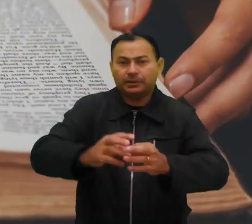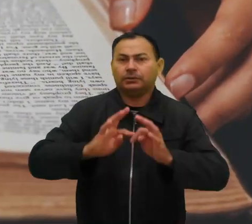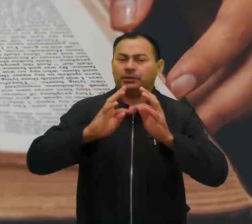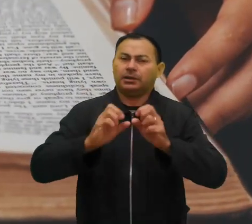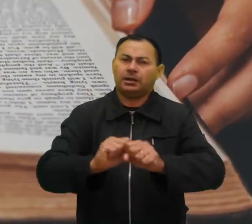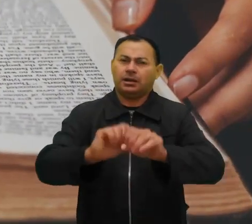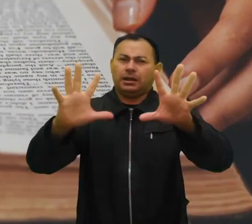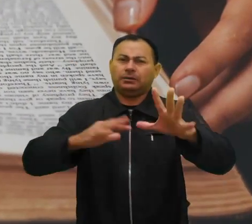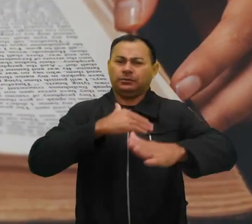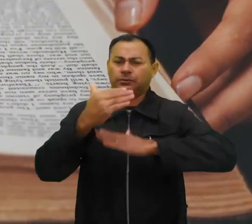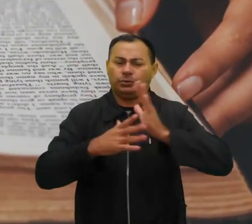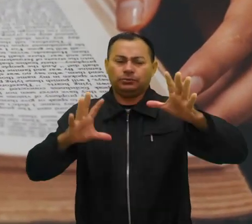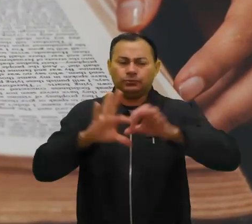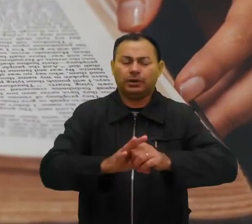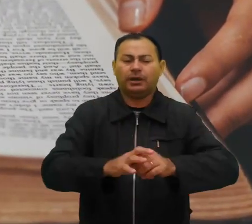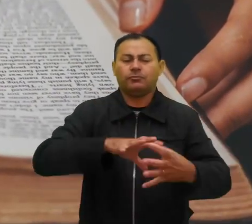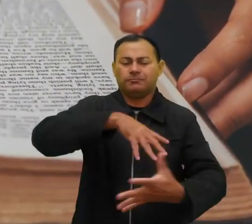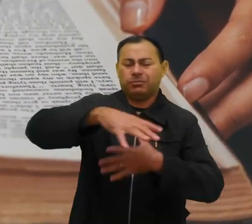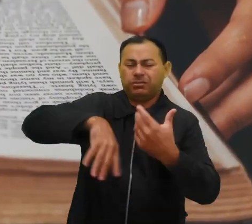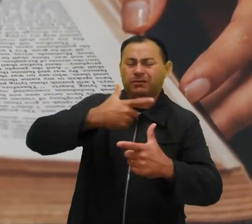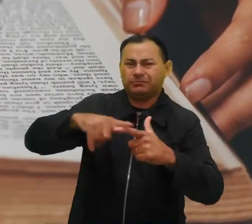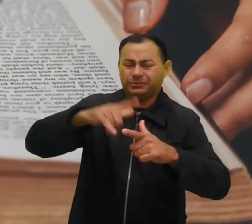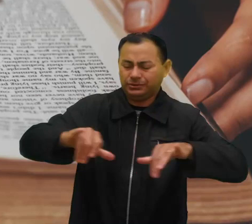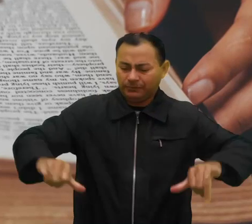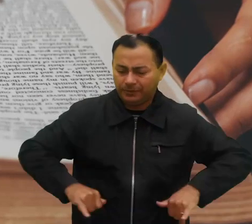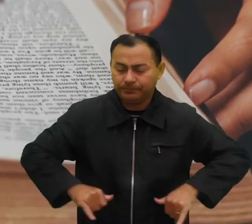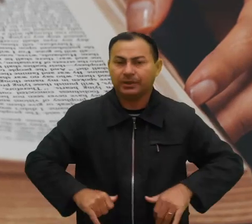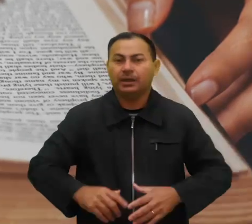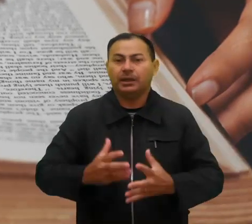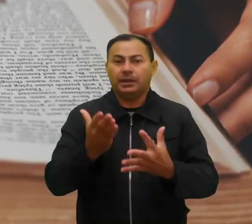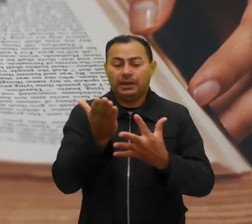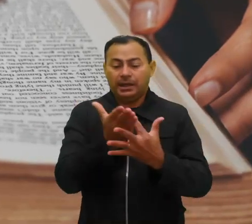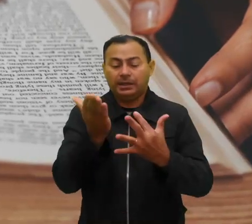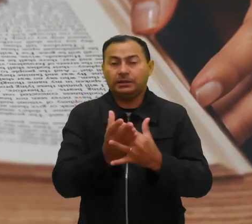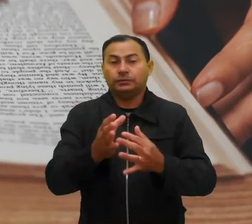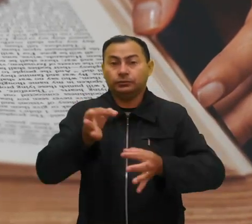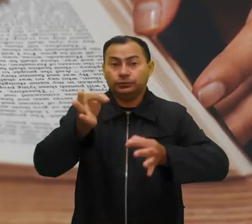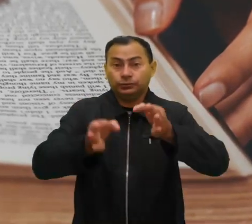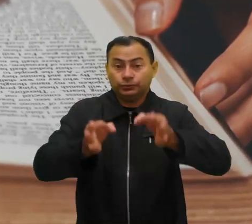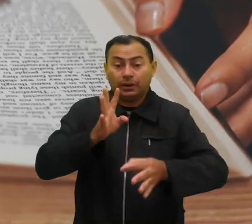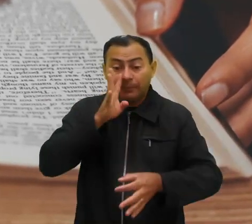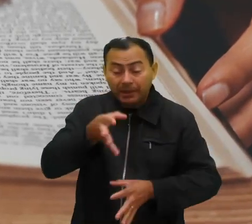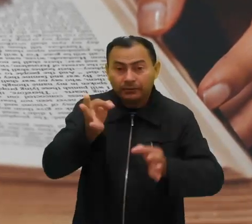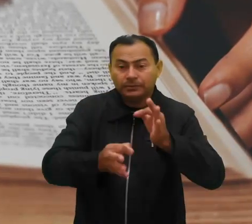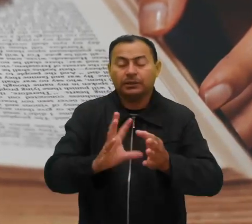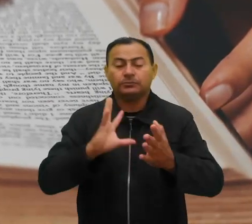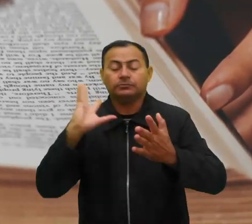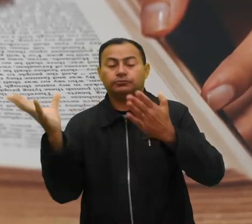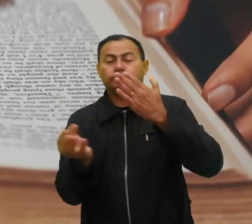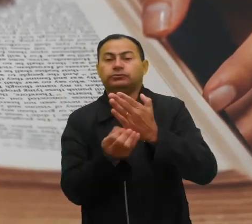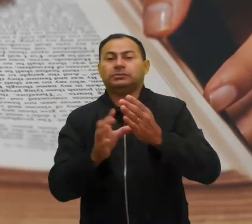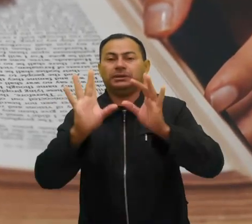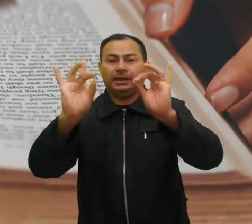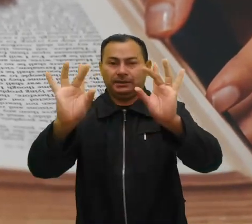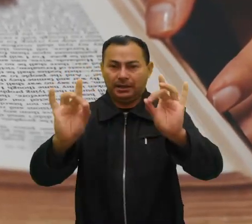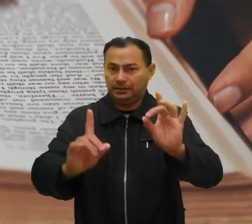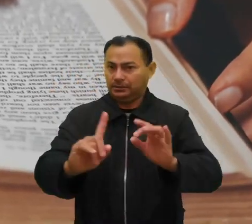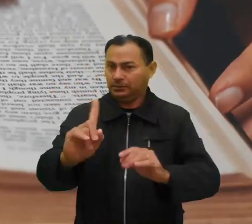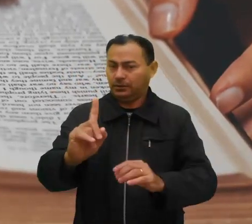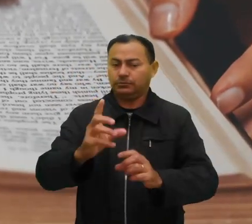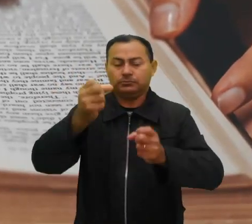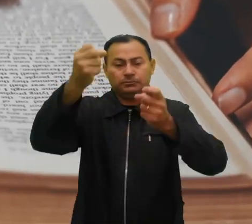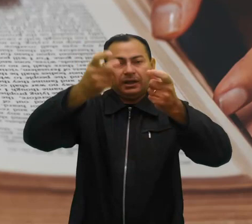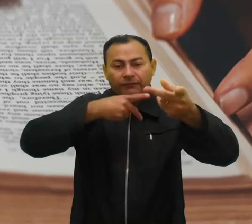todos relacionados com a grande tribulação. Entre um julgamento e outro, há o acréscimo de detalhes, que não